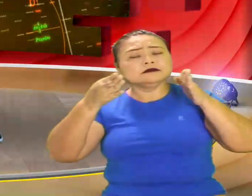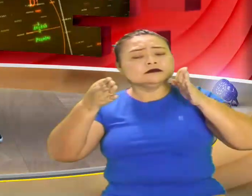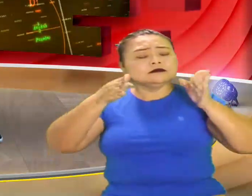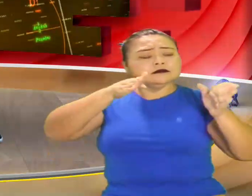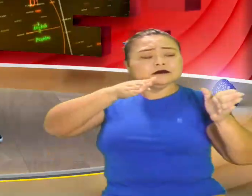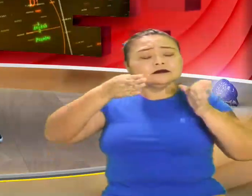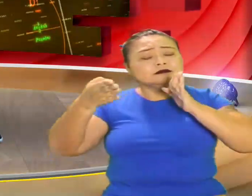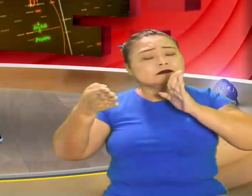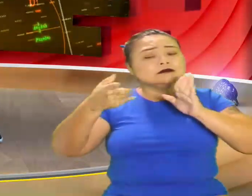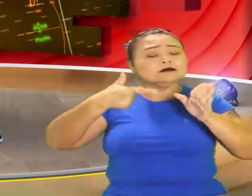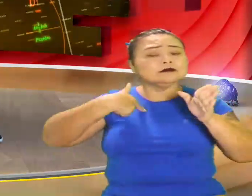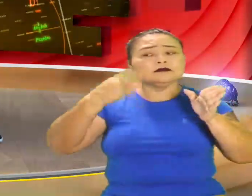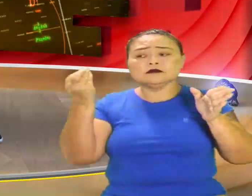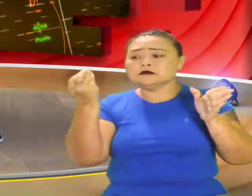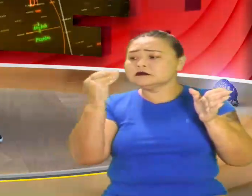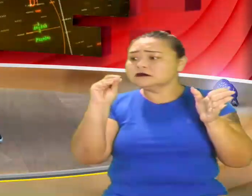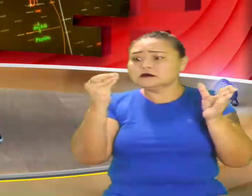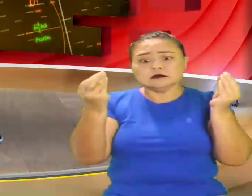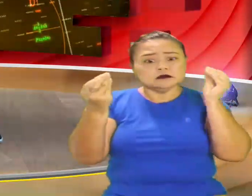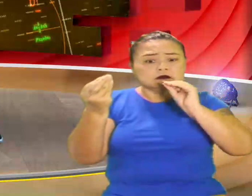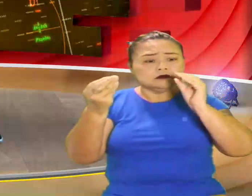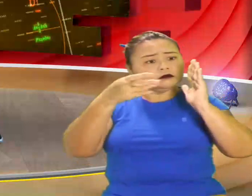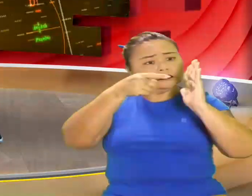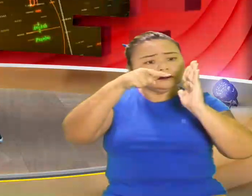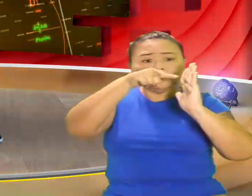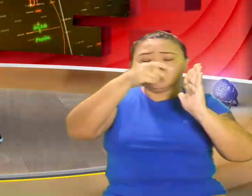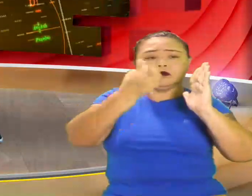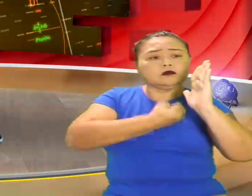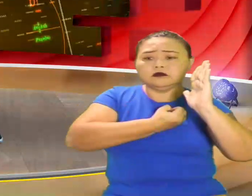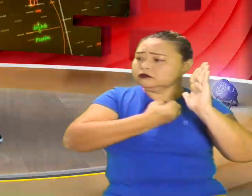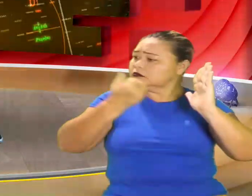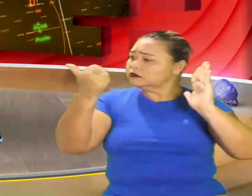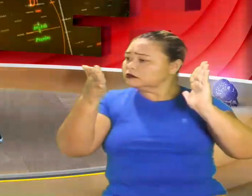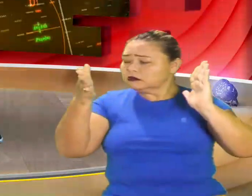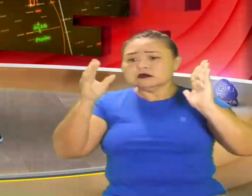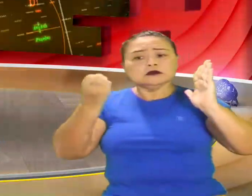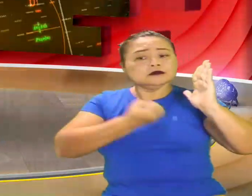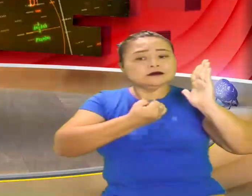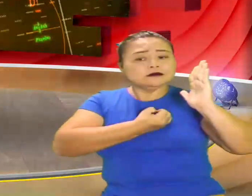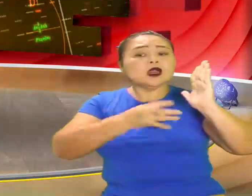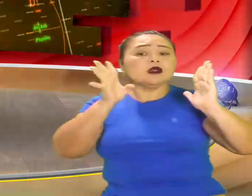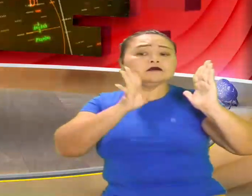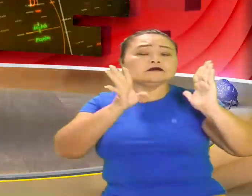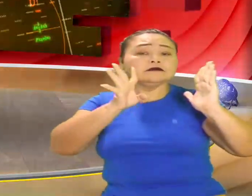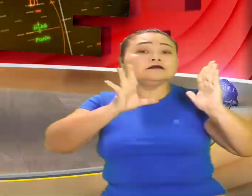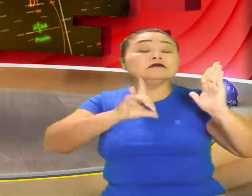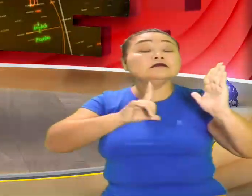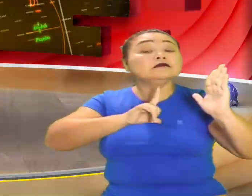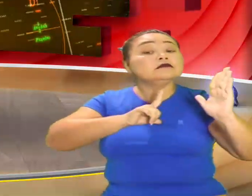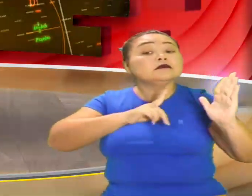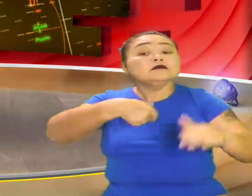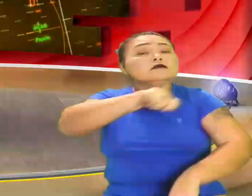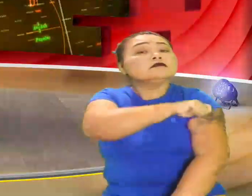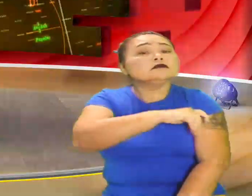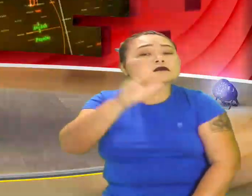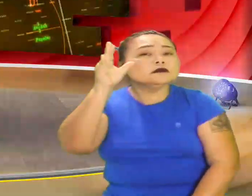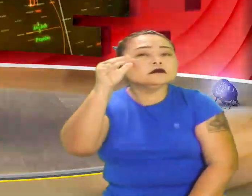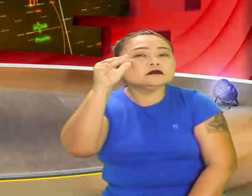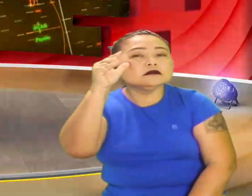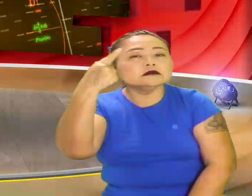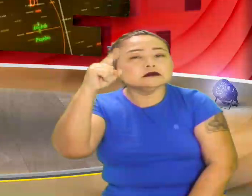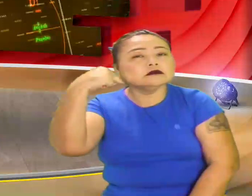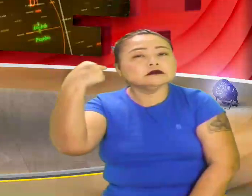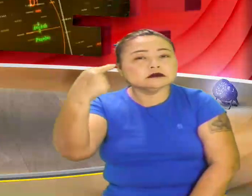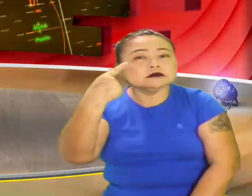interpolando, colocando termos entre dois números. E é legal porque, assim, não sei se o aluno teve a curiosidade depois de